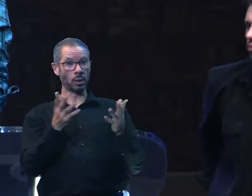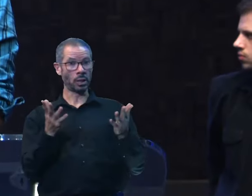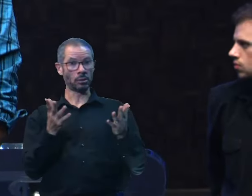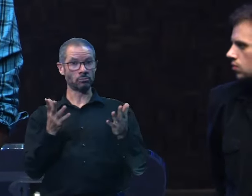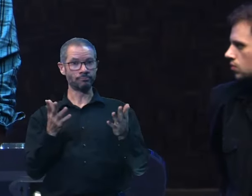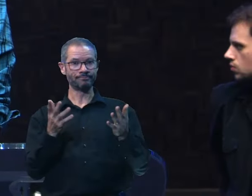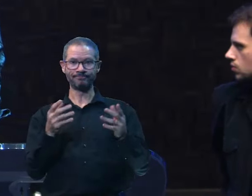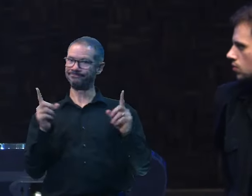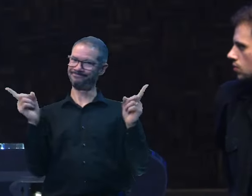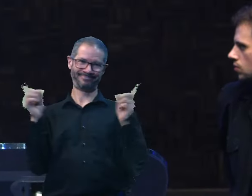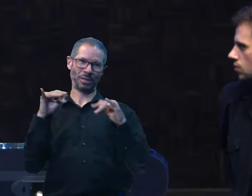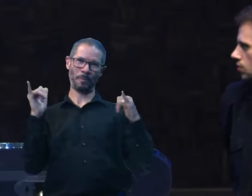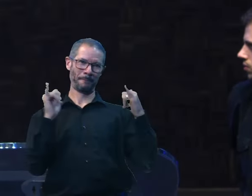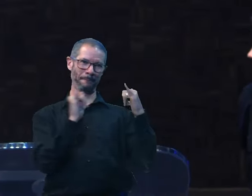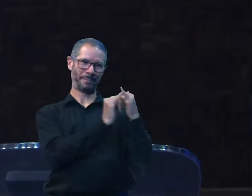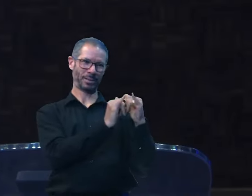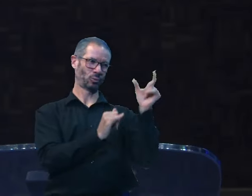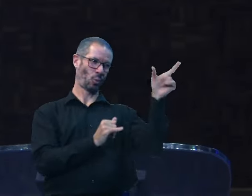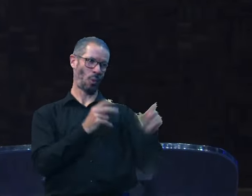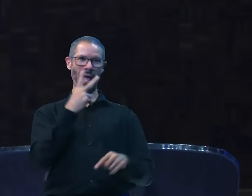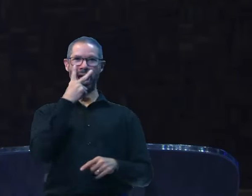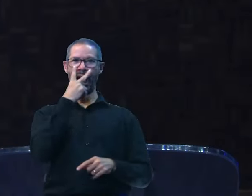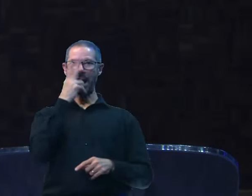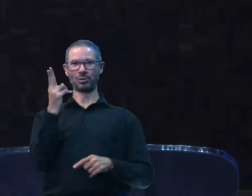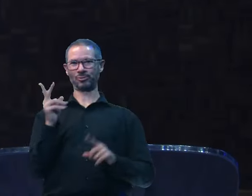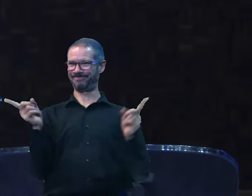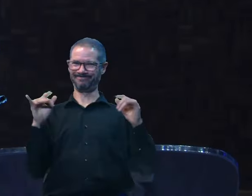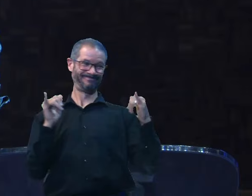que você não perdoou como você achou que tinha perdoado.